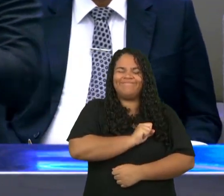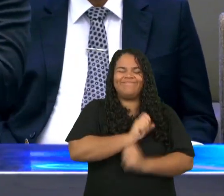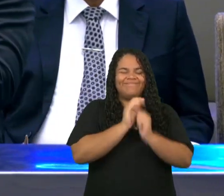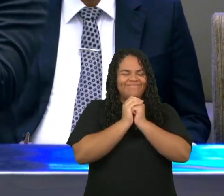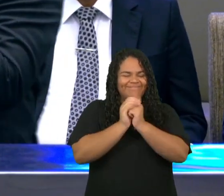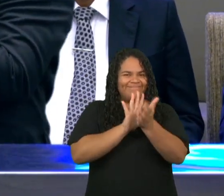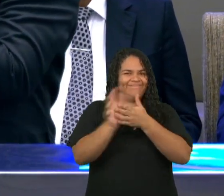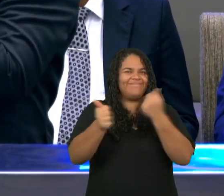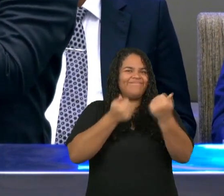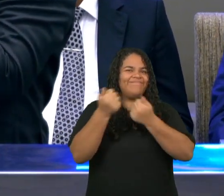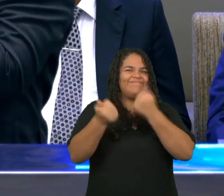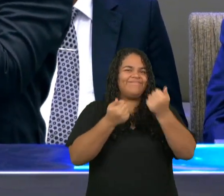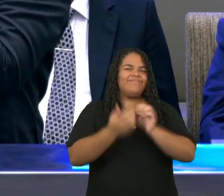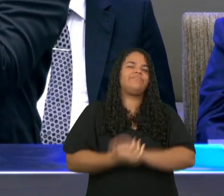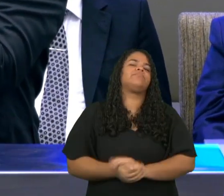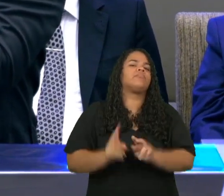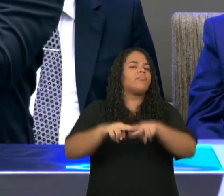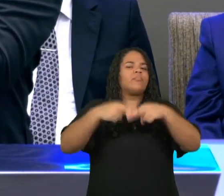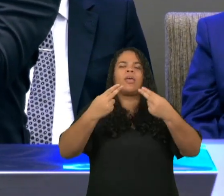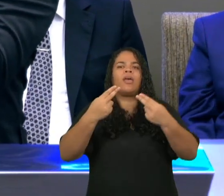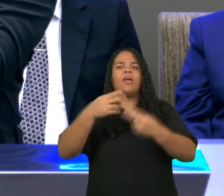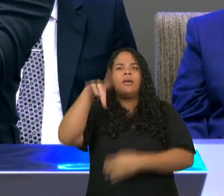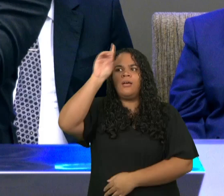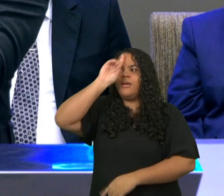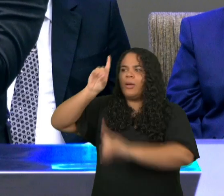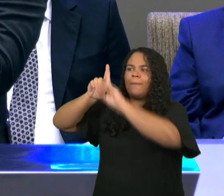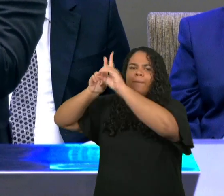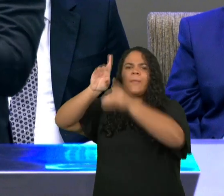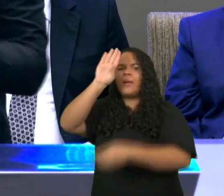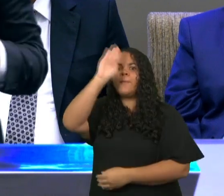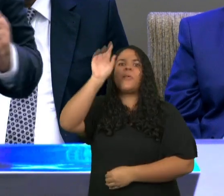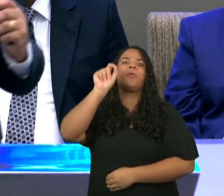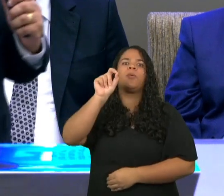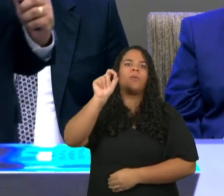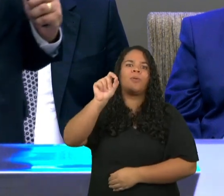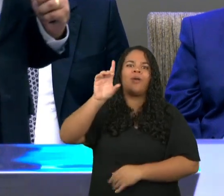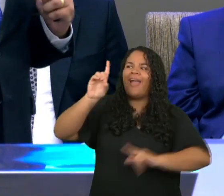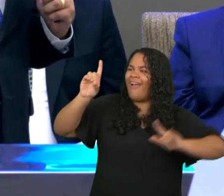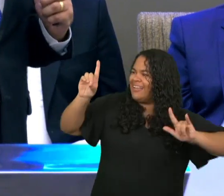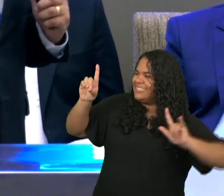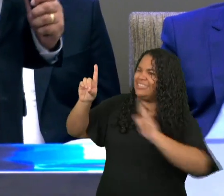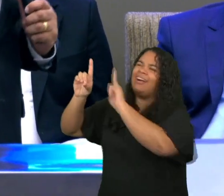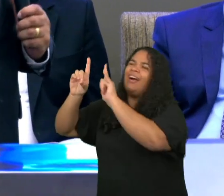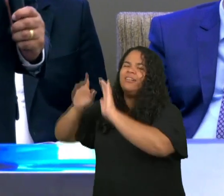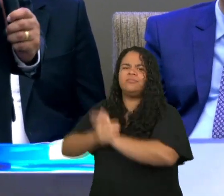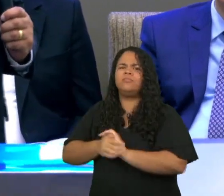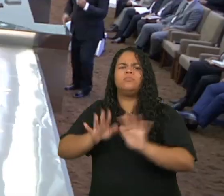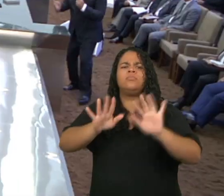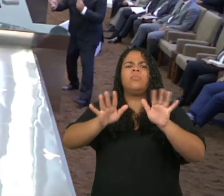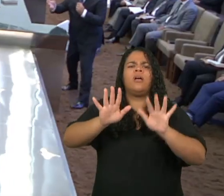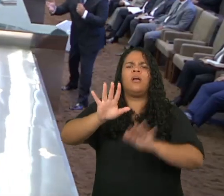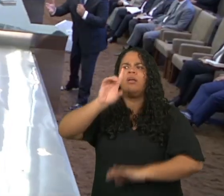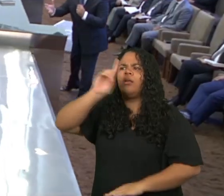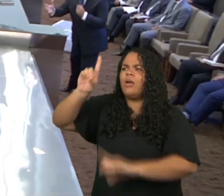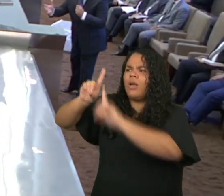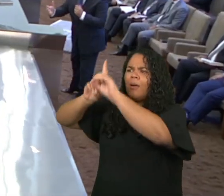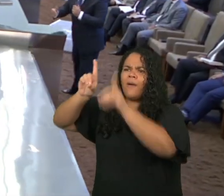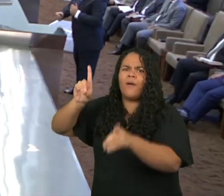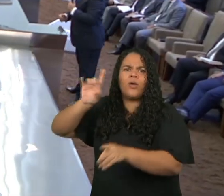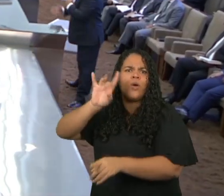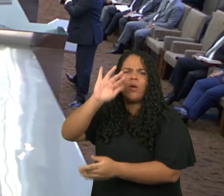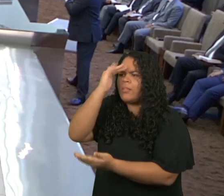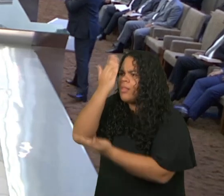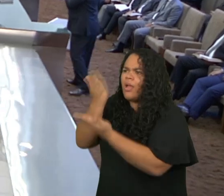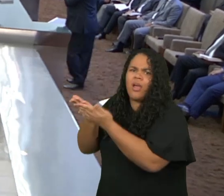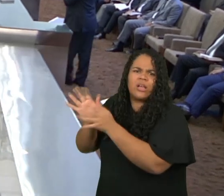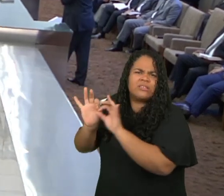Por isso que o maior mandamento é: amarás ao Senhor teu. Não é crer. É o quê?